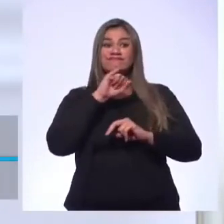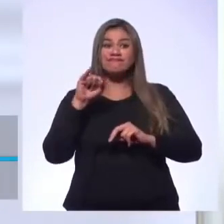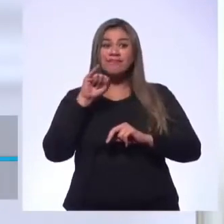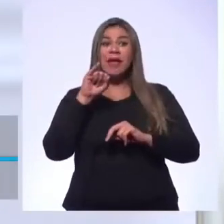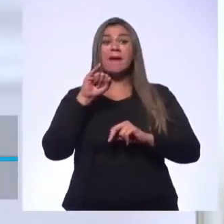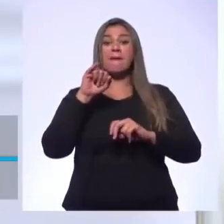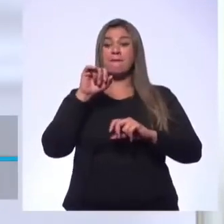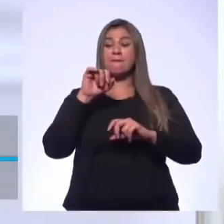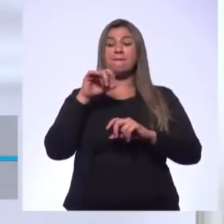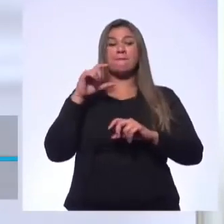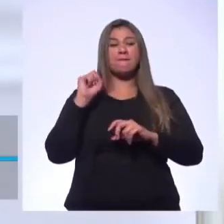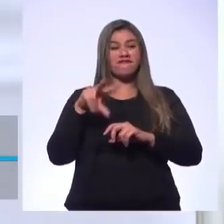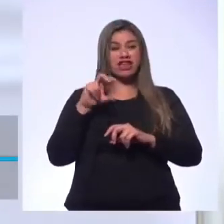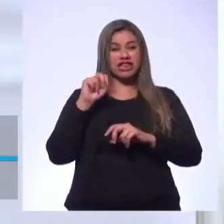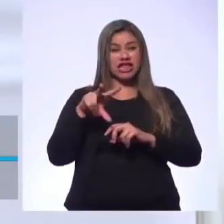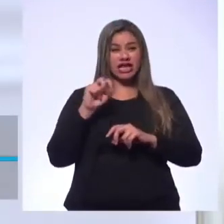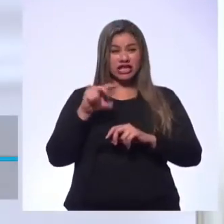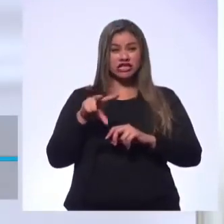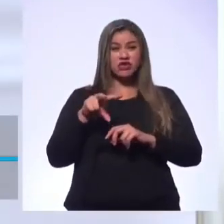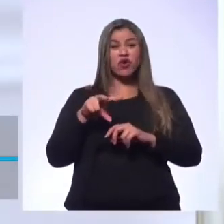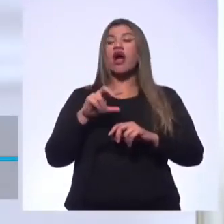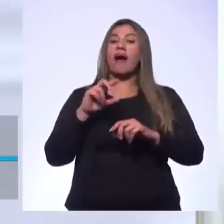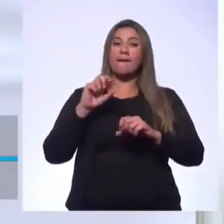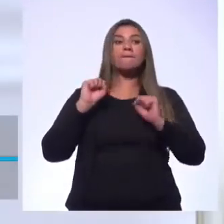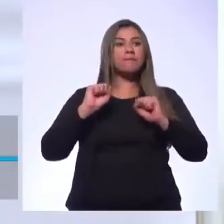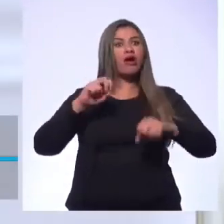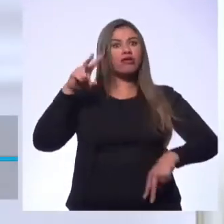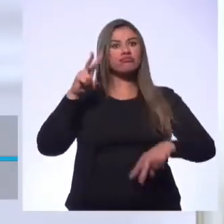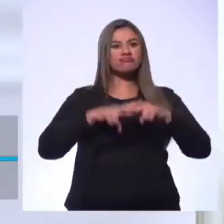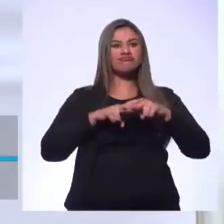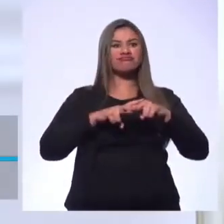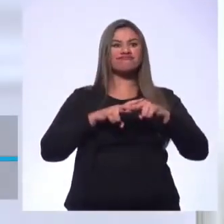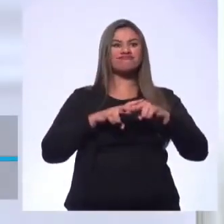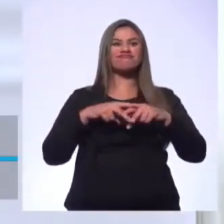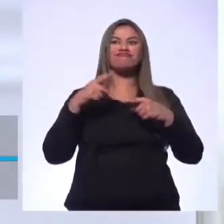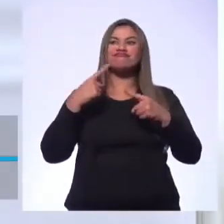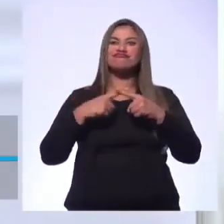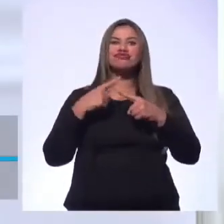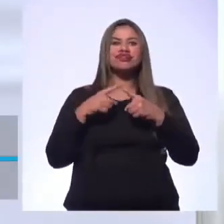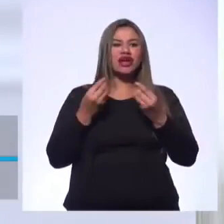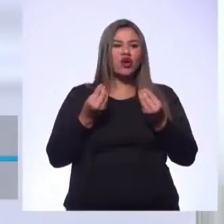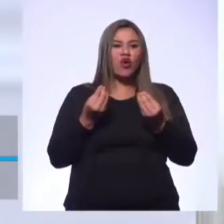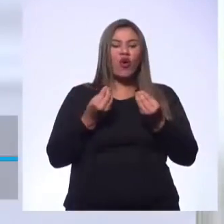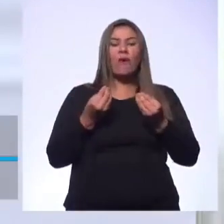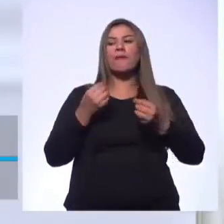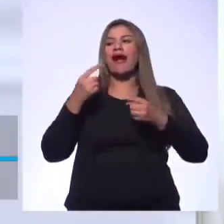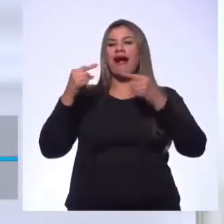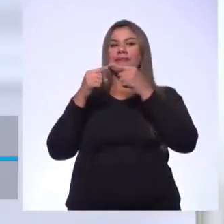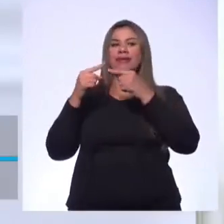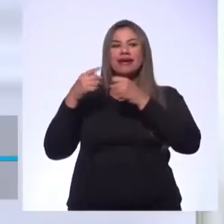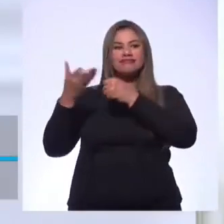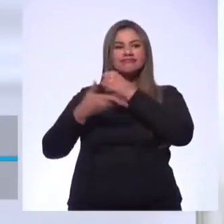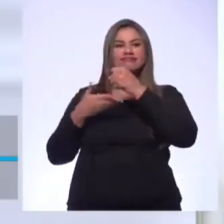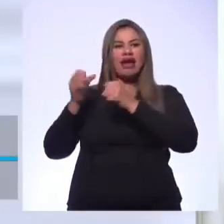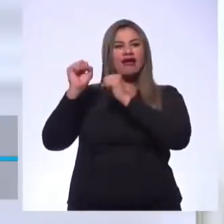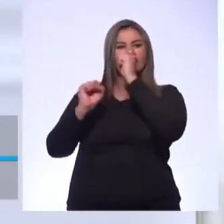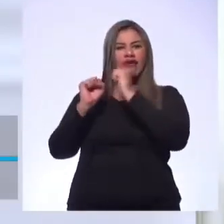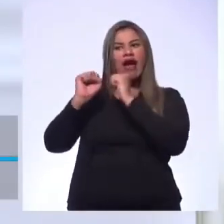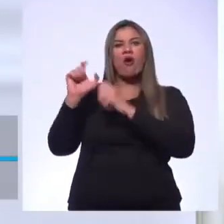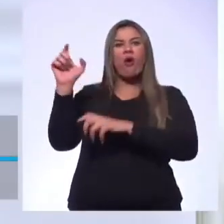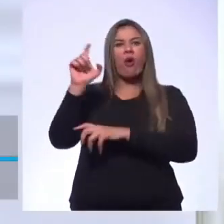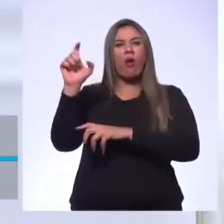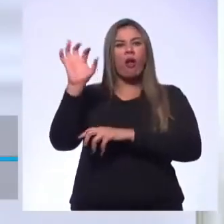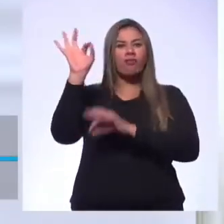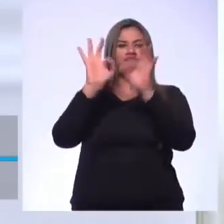da cadeia, tá? Porque como é que você vai justificar você estar com a matéria-prima de uma fábrica que ia fazer um inseticida? Né?